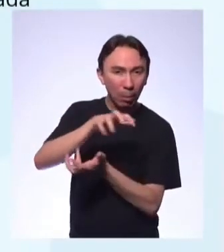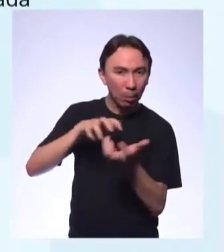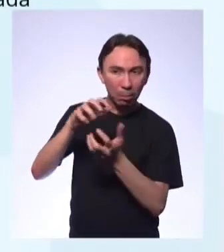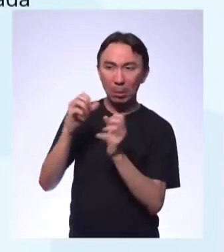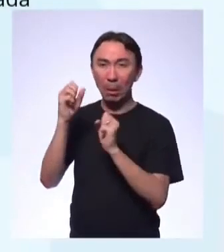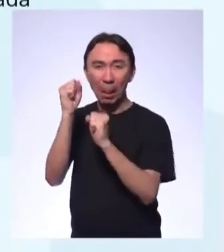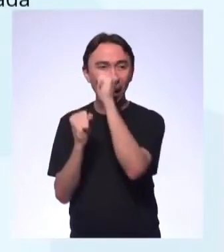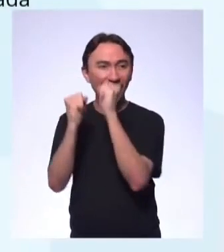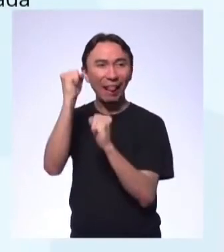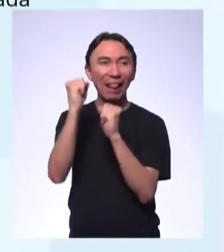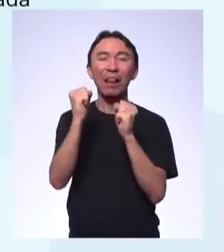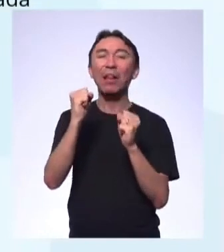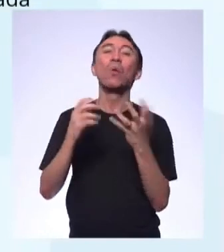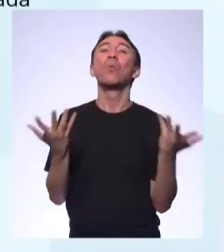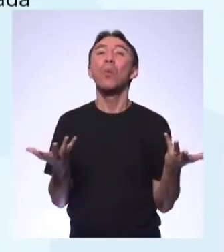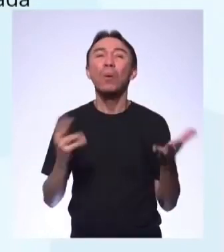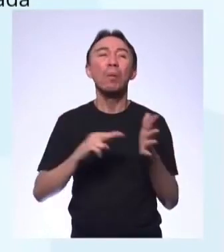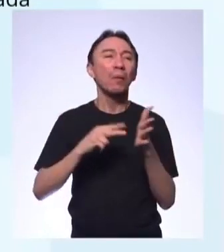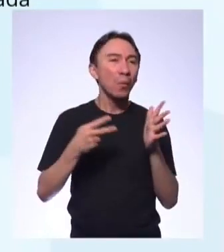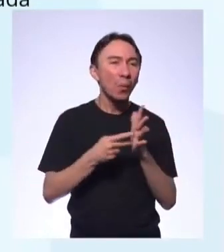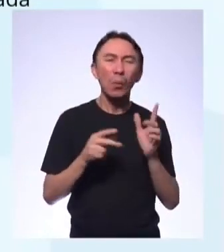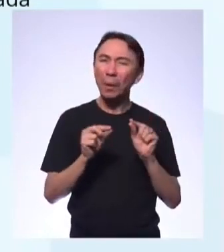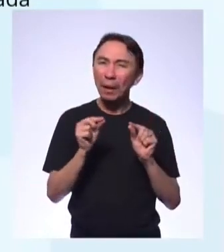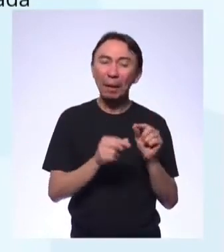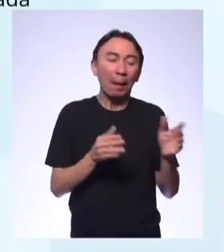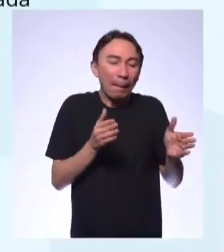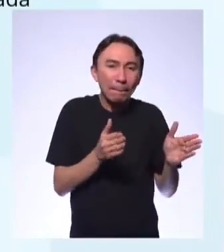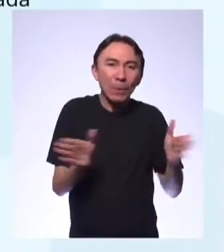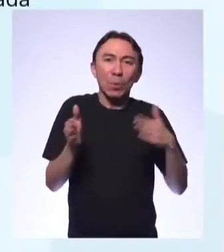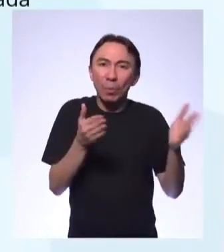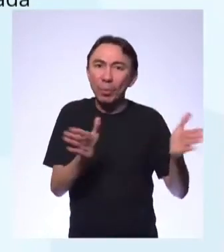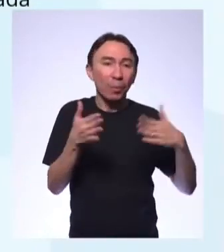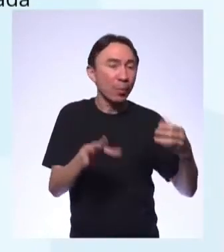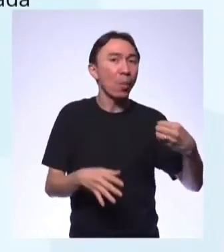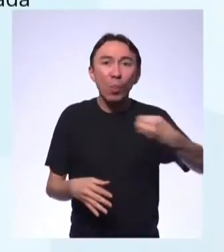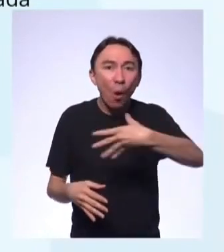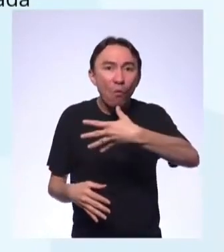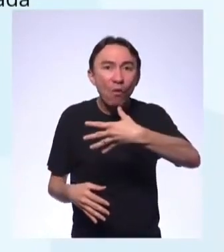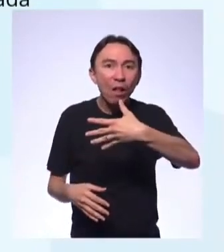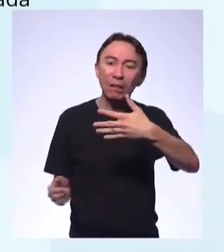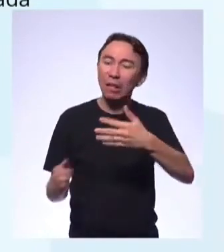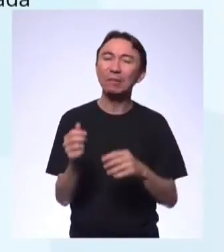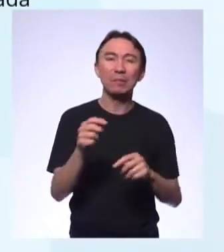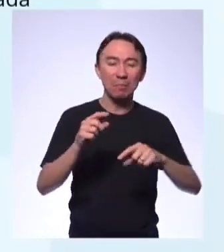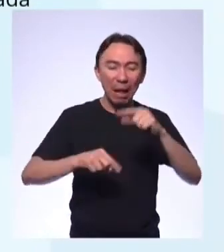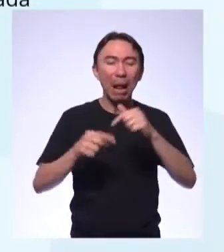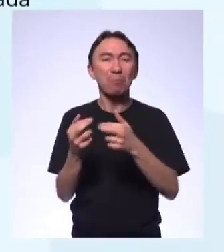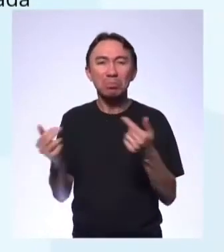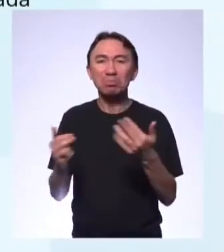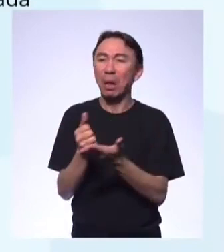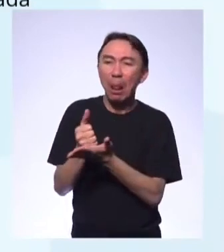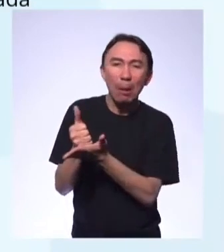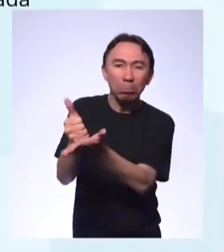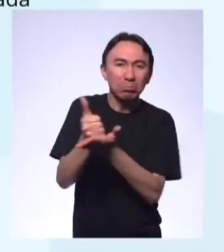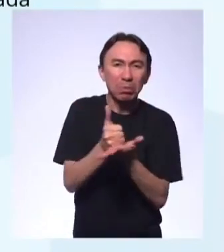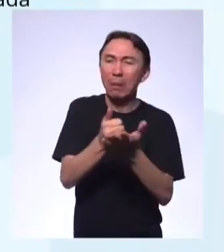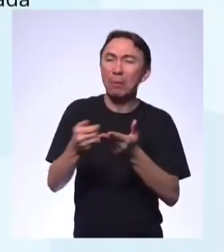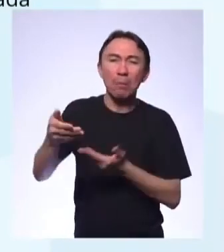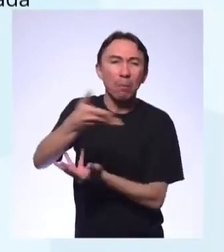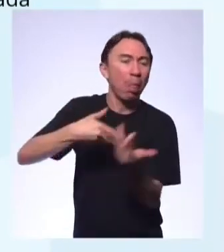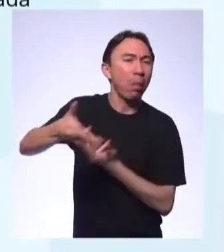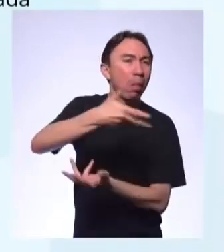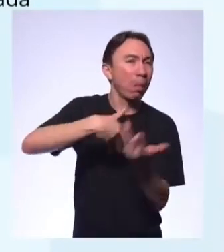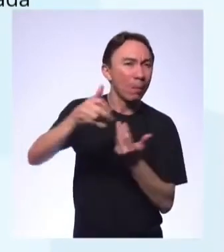um novo modo de produzir e circular mercadorias, pois a produção em larga escala e em